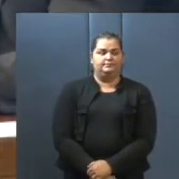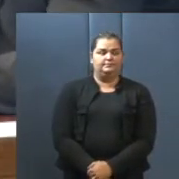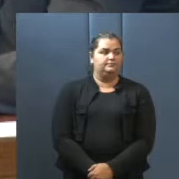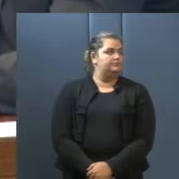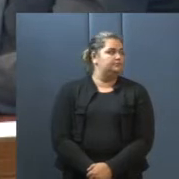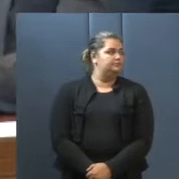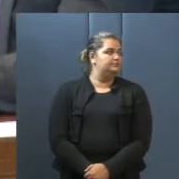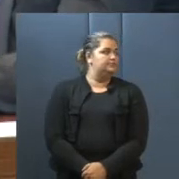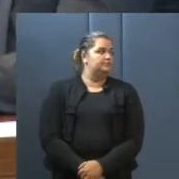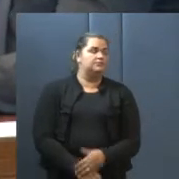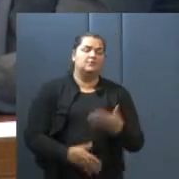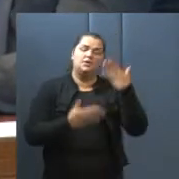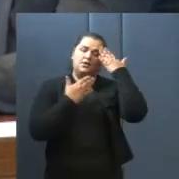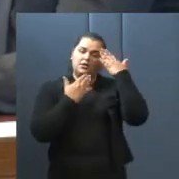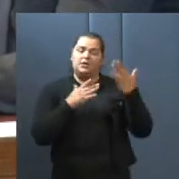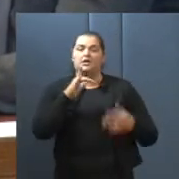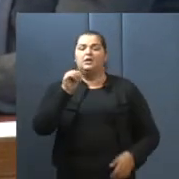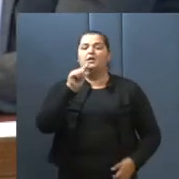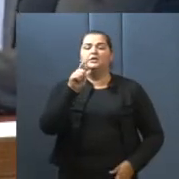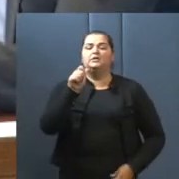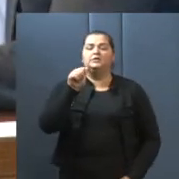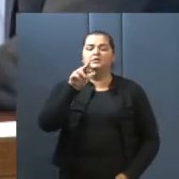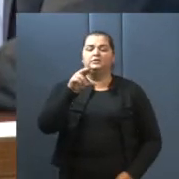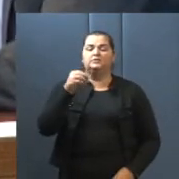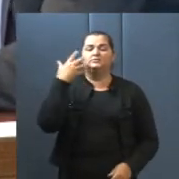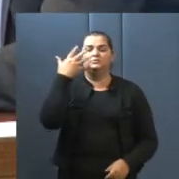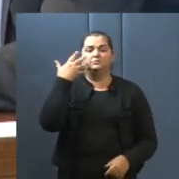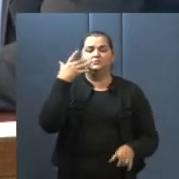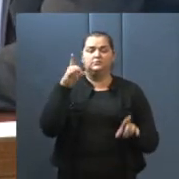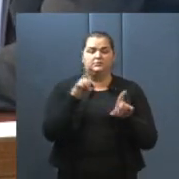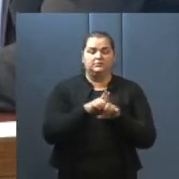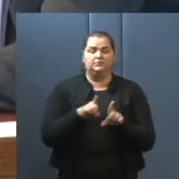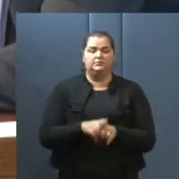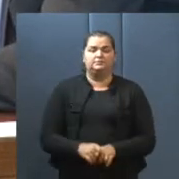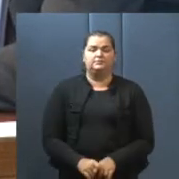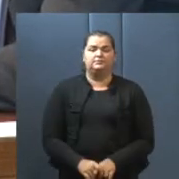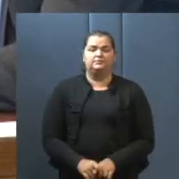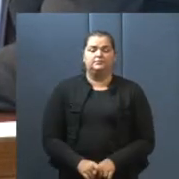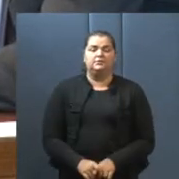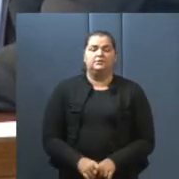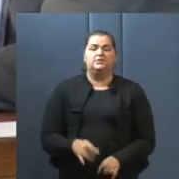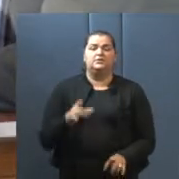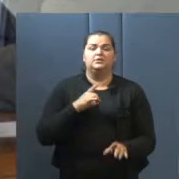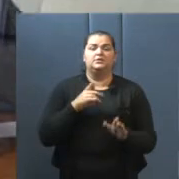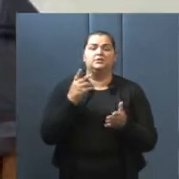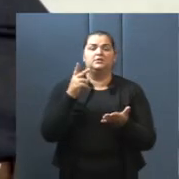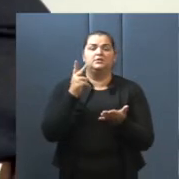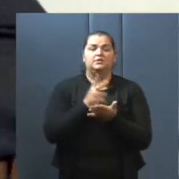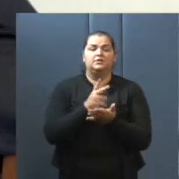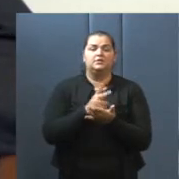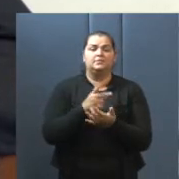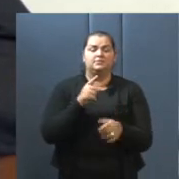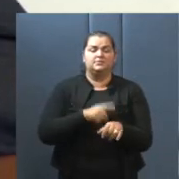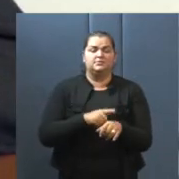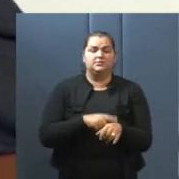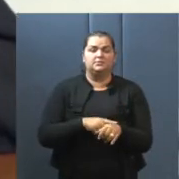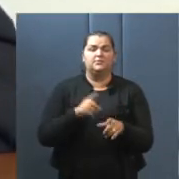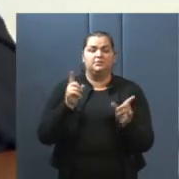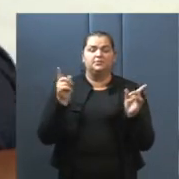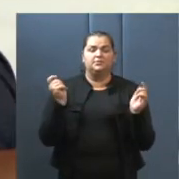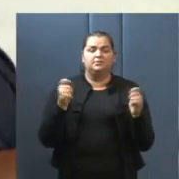Muitíssimo obrigado, Lázaro, pela excelente palestra e por ter se atido também ao tempo previsto. Isso nos vai